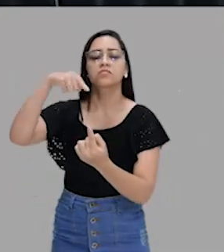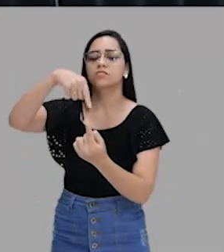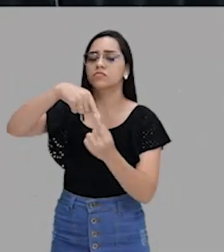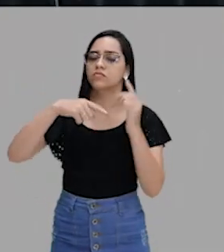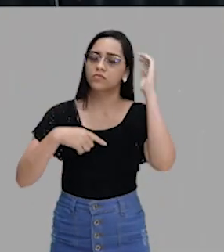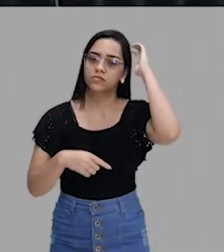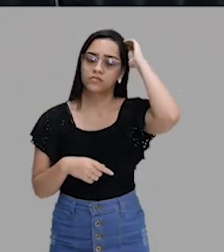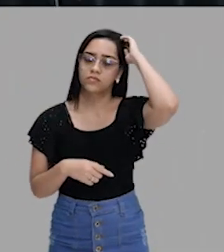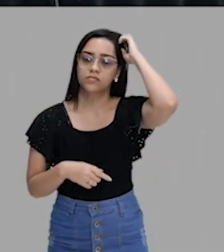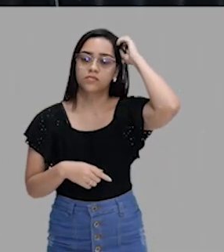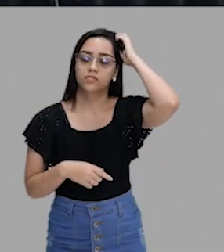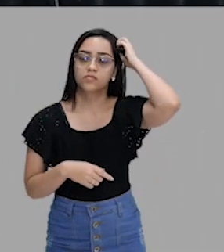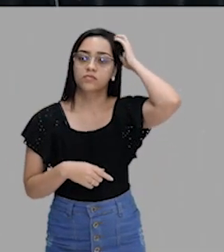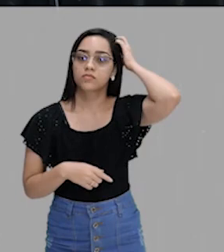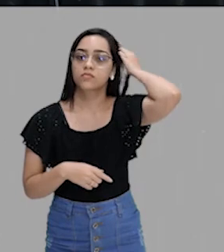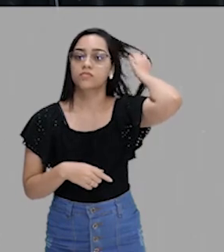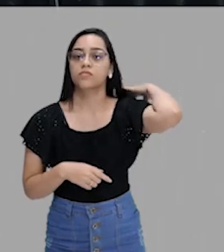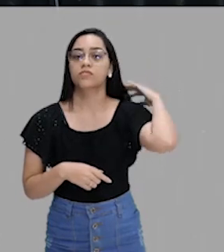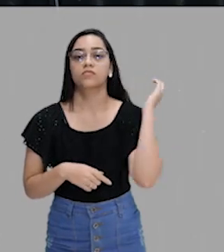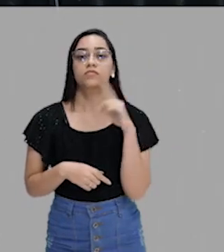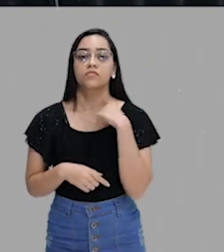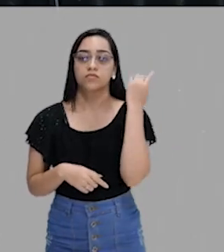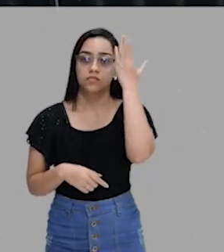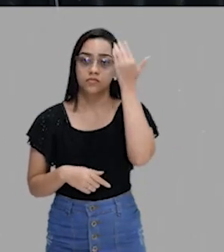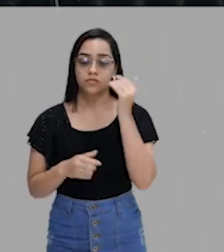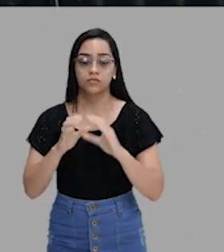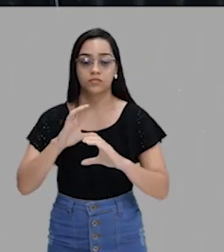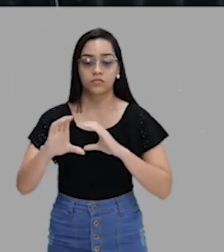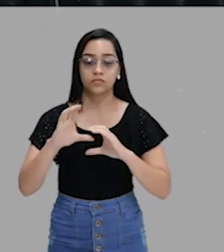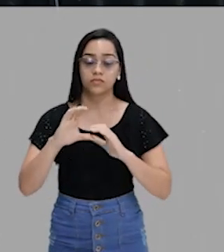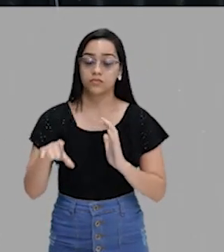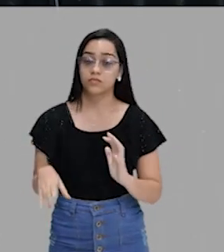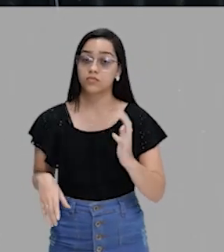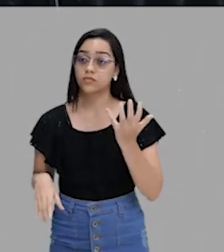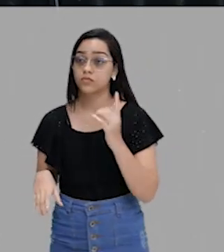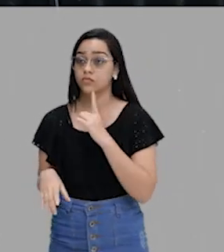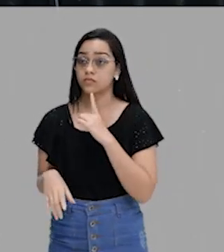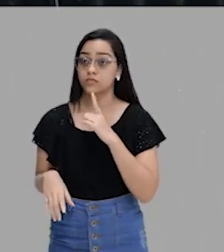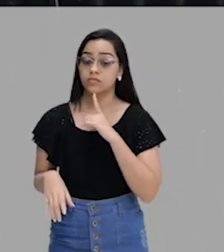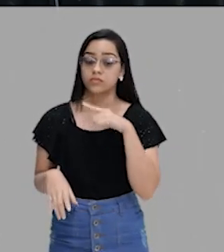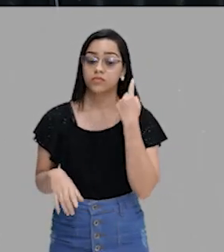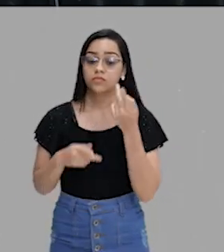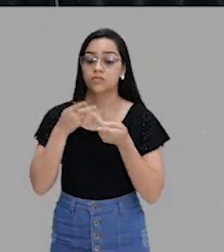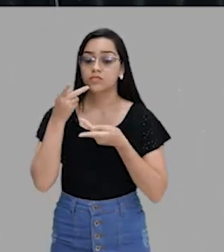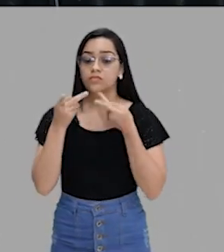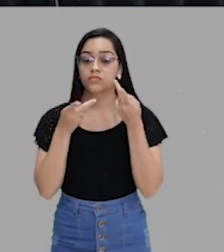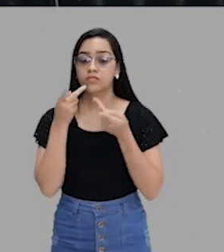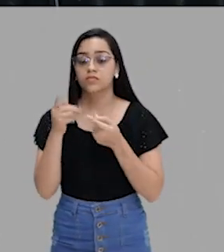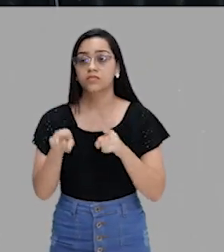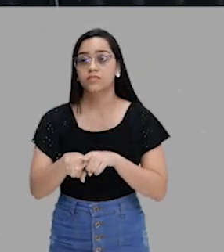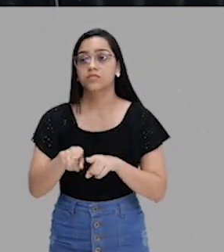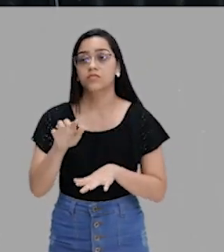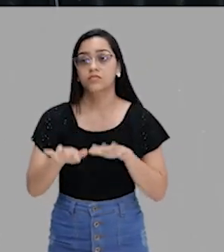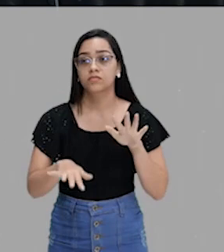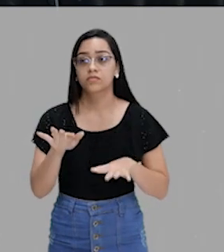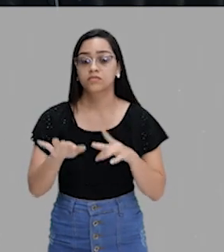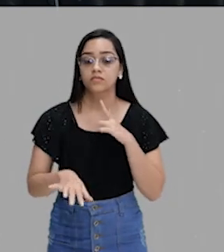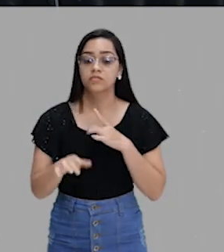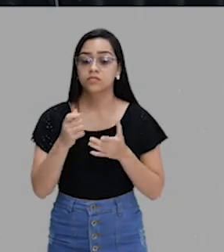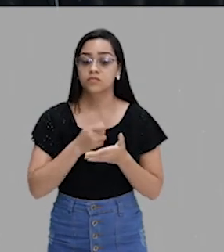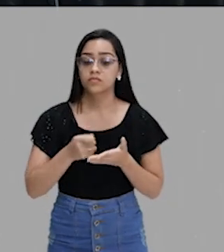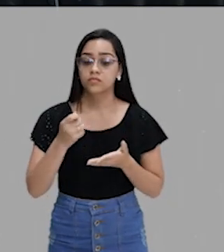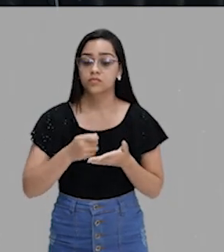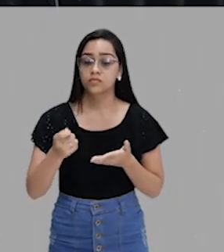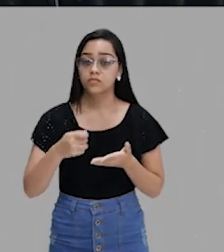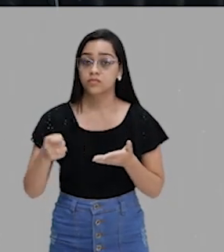texto? Gente, como nós sabemos, a comunicação acontece através das nossas falas e, às vezes, também através da